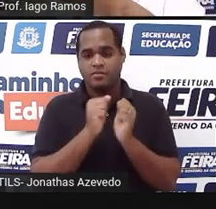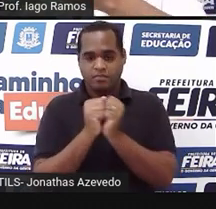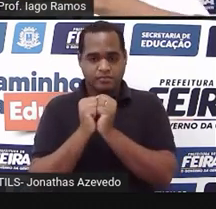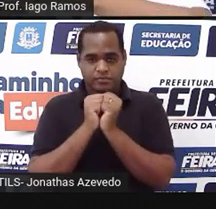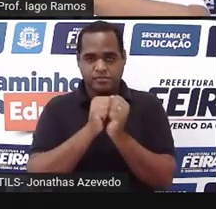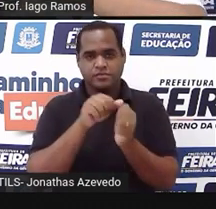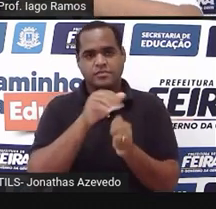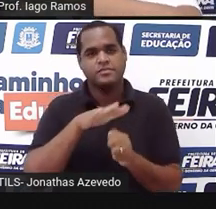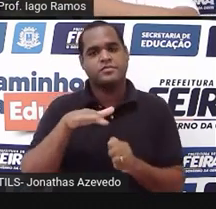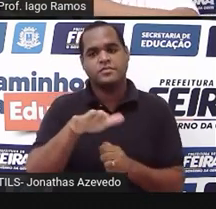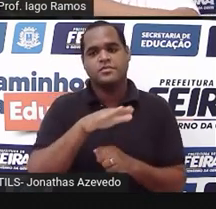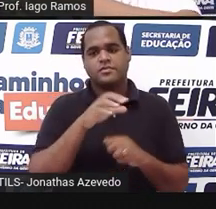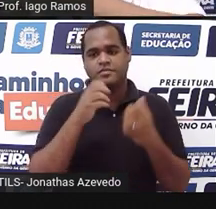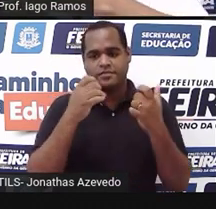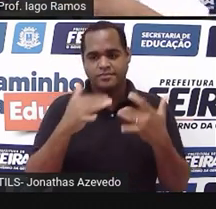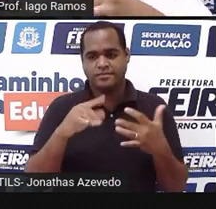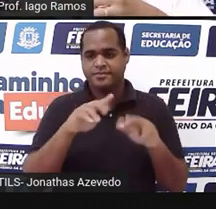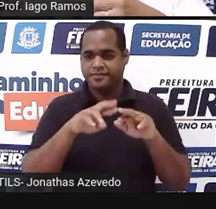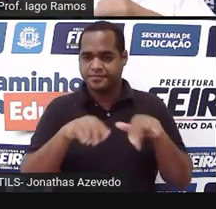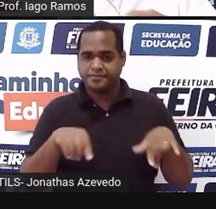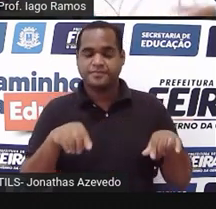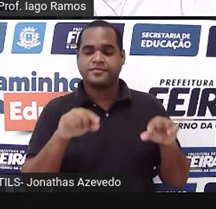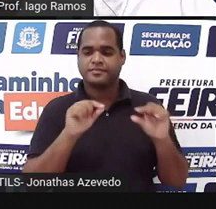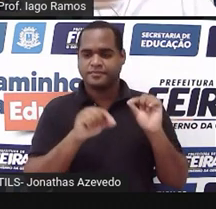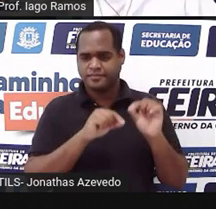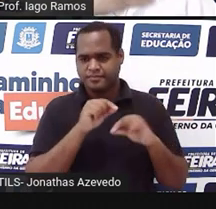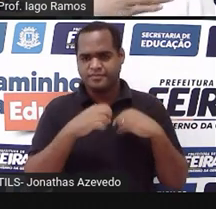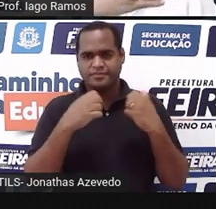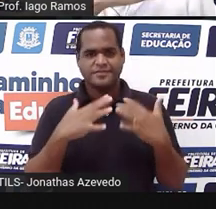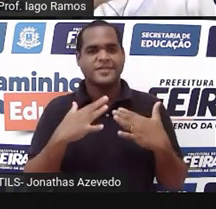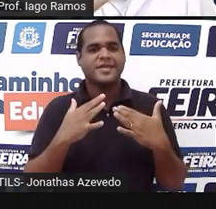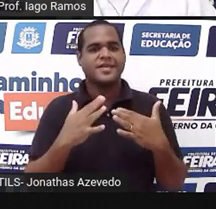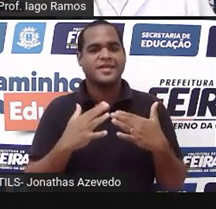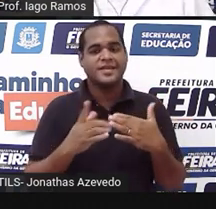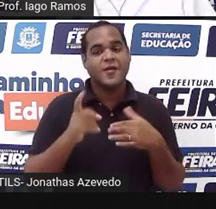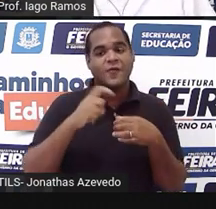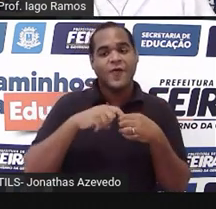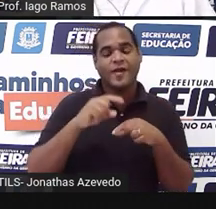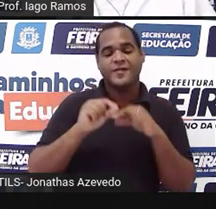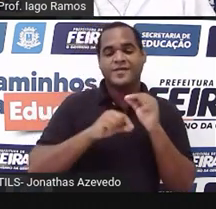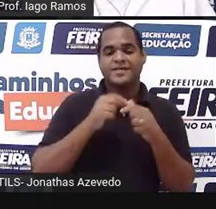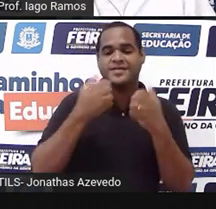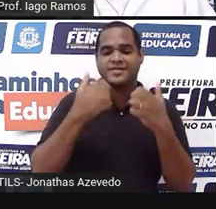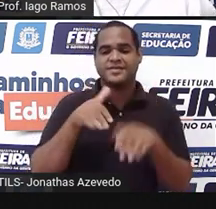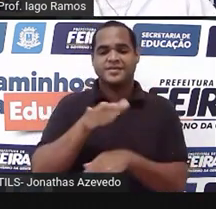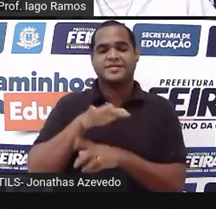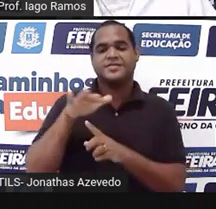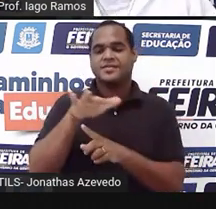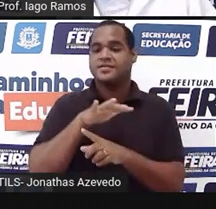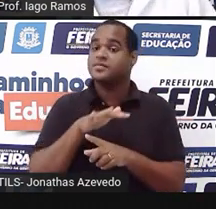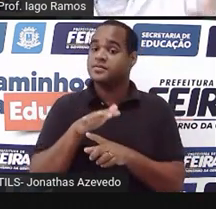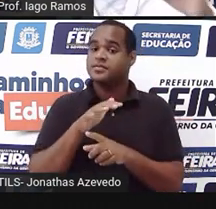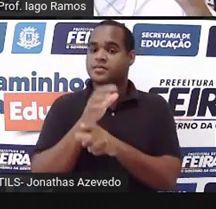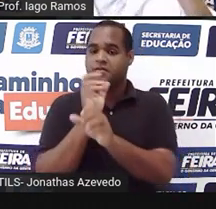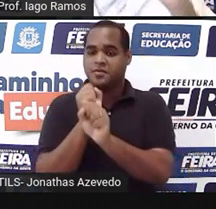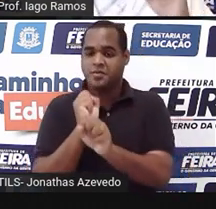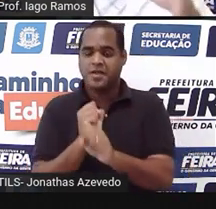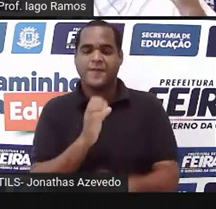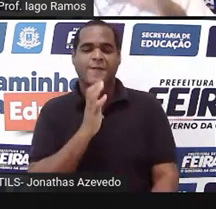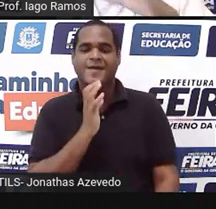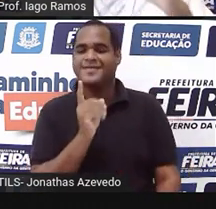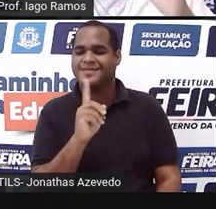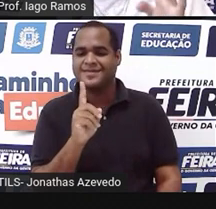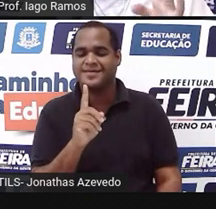todas essas áreas das figuras que foram de compostas e volta a ser a área né da que eu não